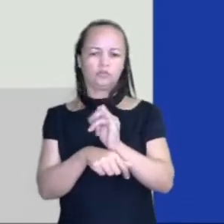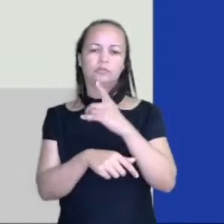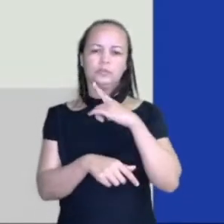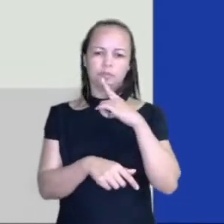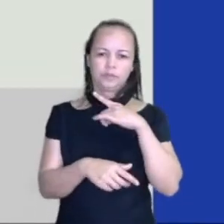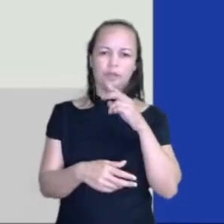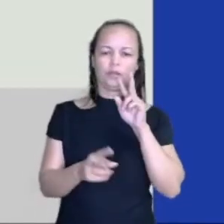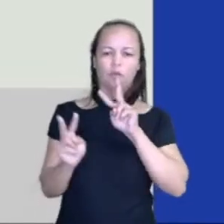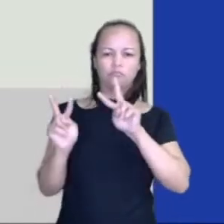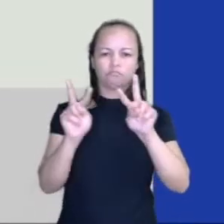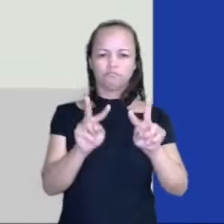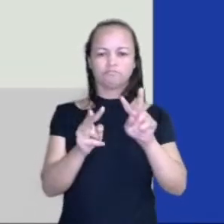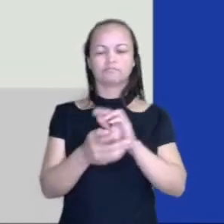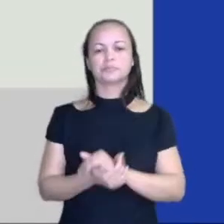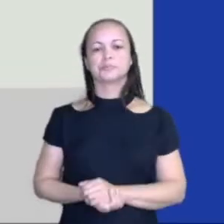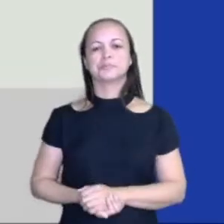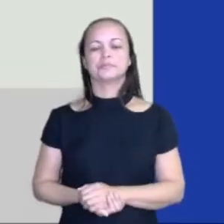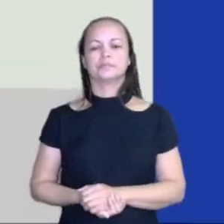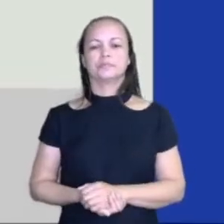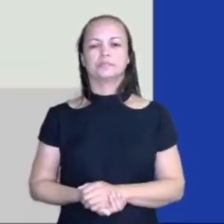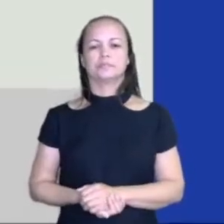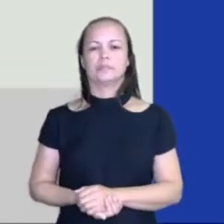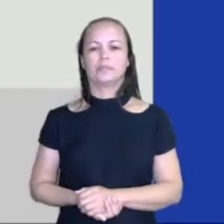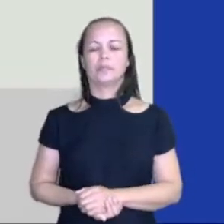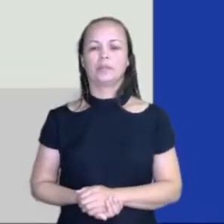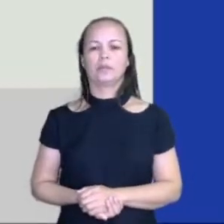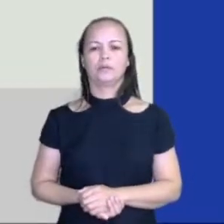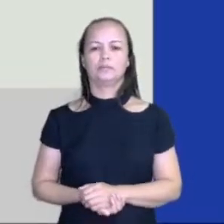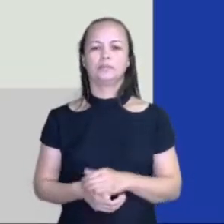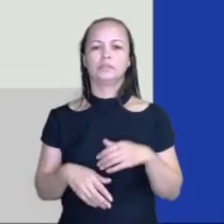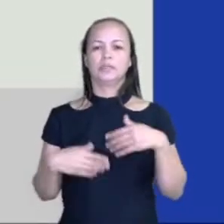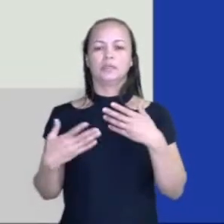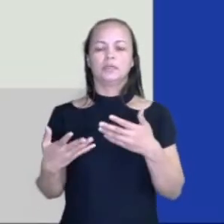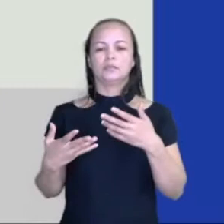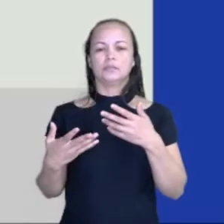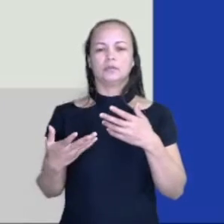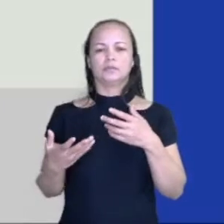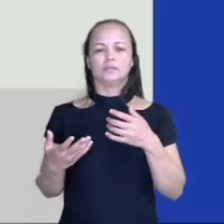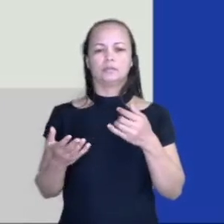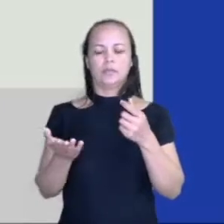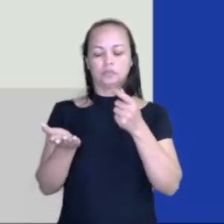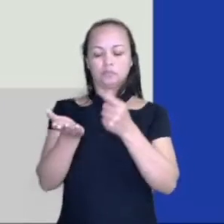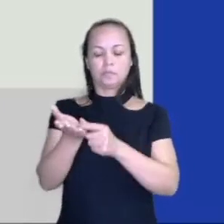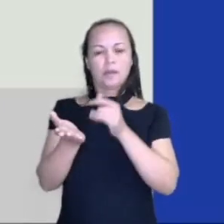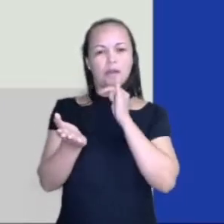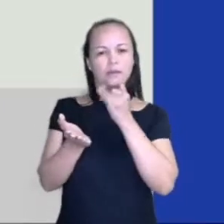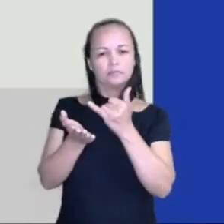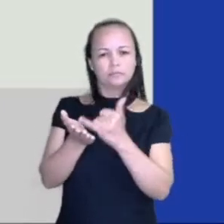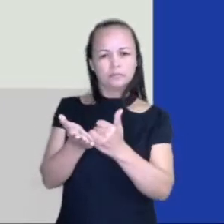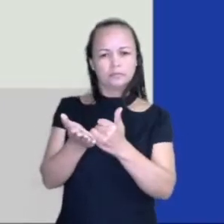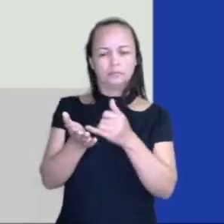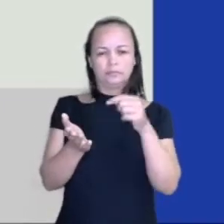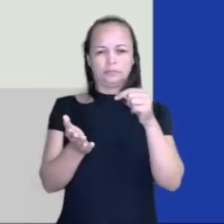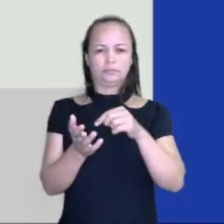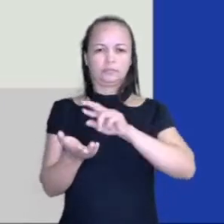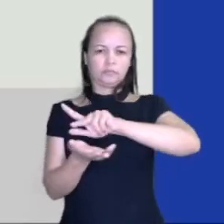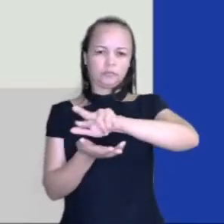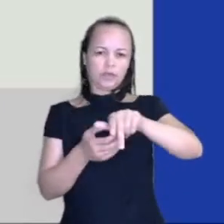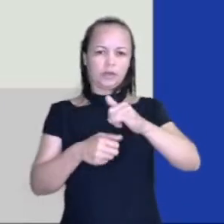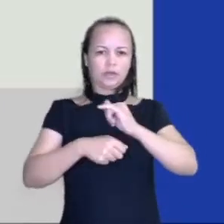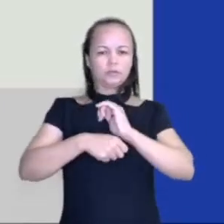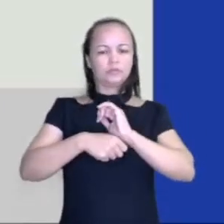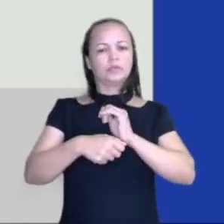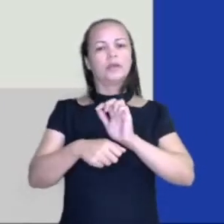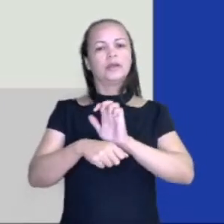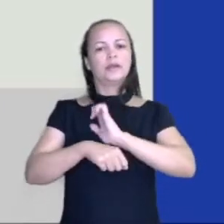curto entendeu direitinho lá tá bom então nós de bateria estão sempre os meus elétricos que